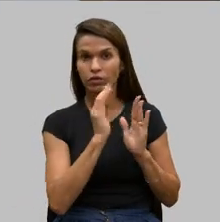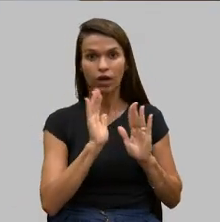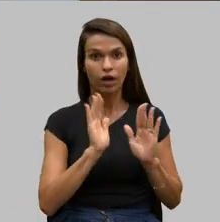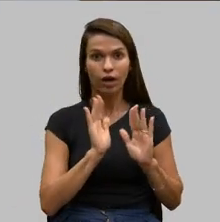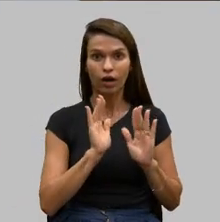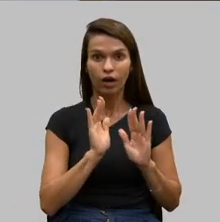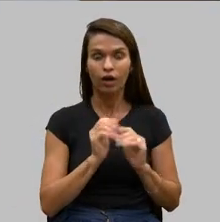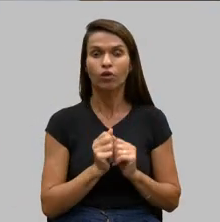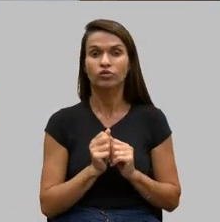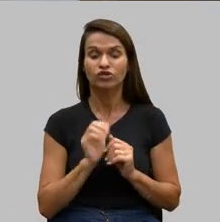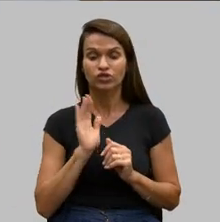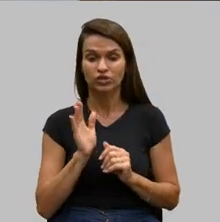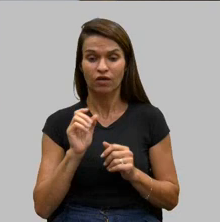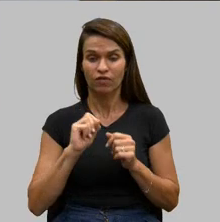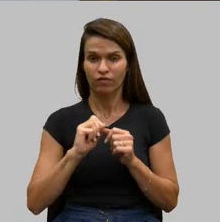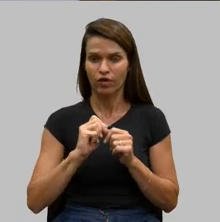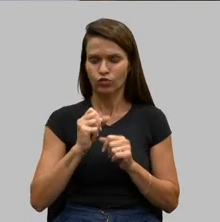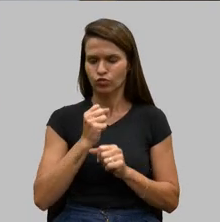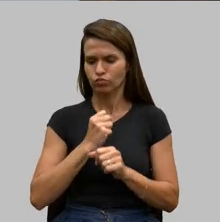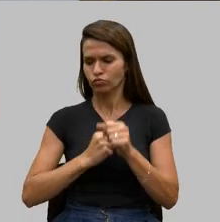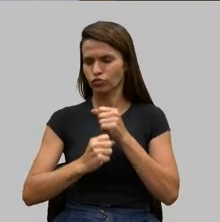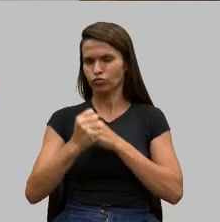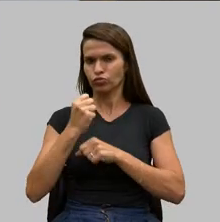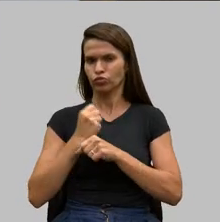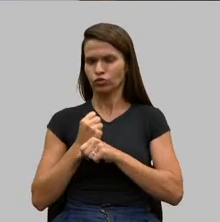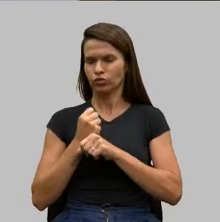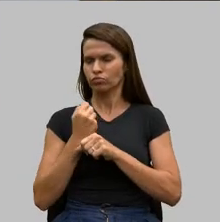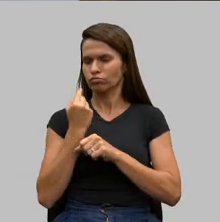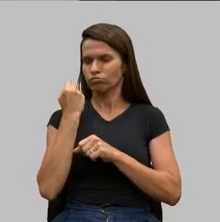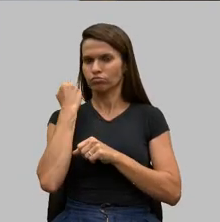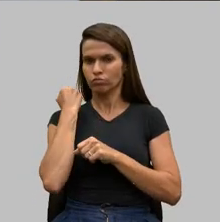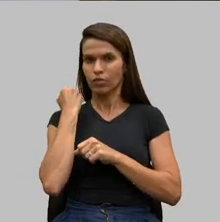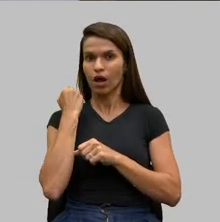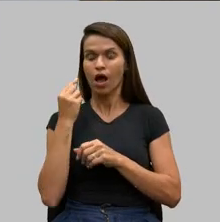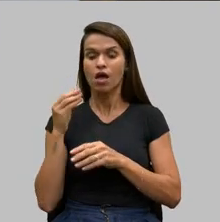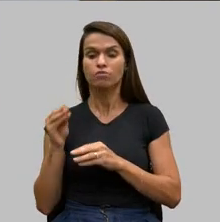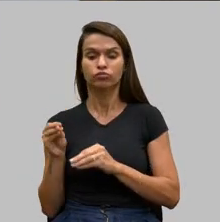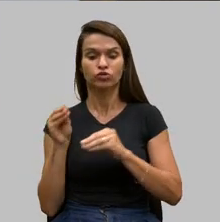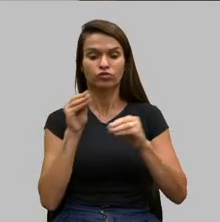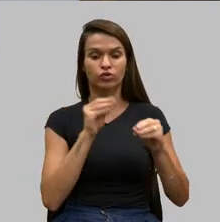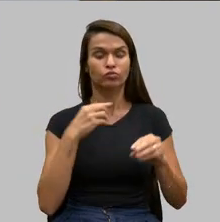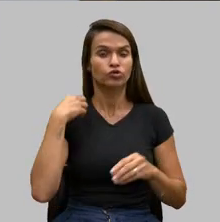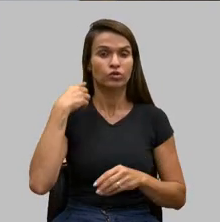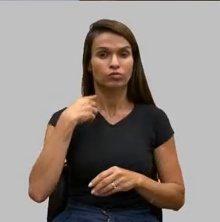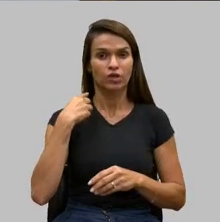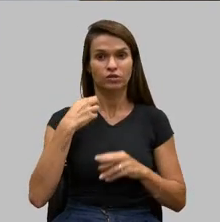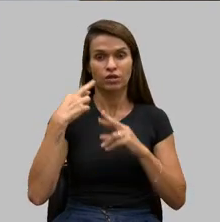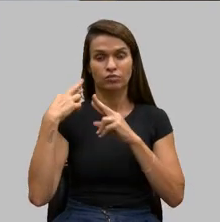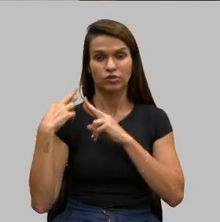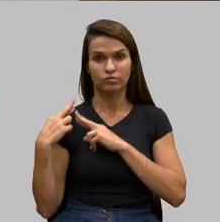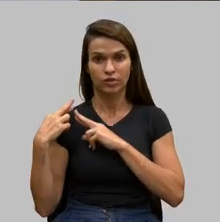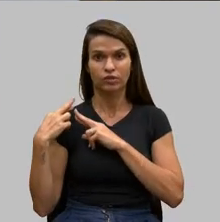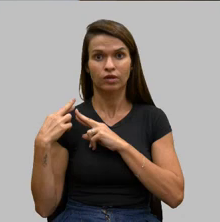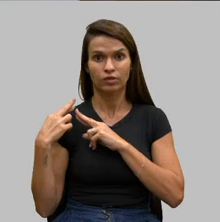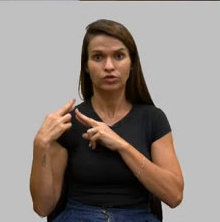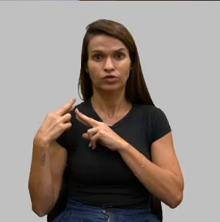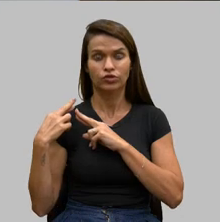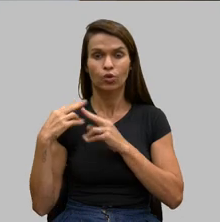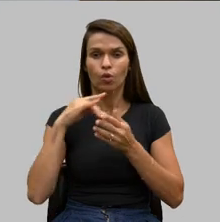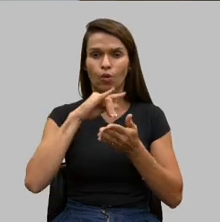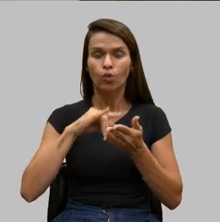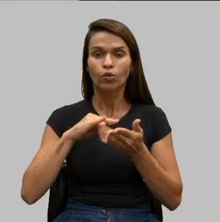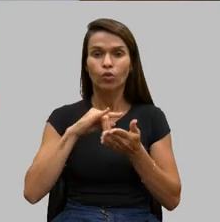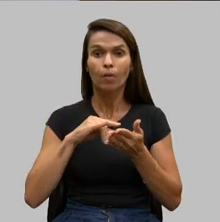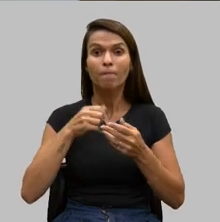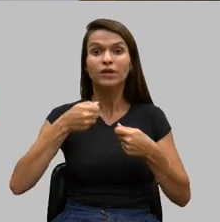feito nos últimos anos foi transferir pros Deputados essa responsabilidade a emenda tem que